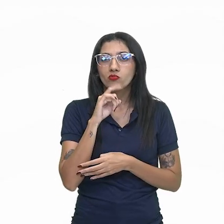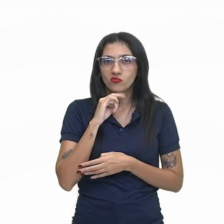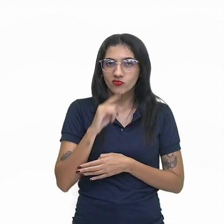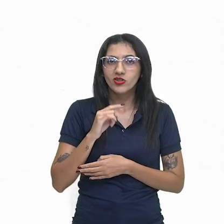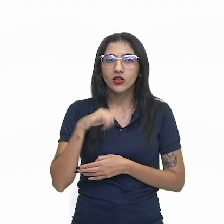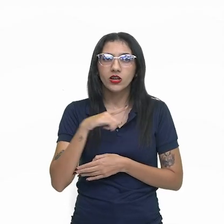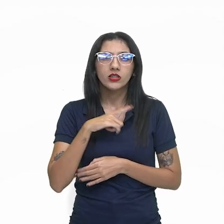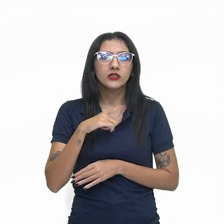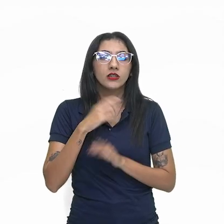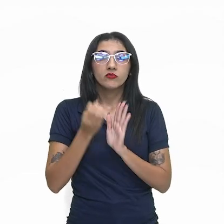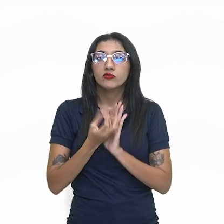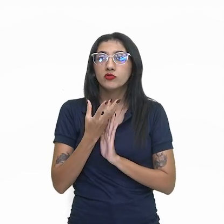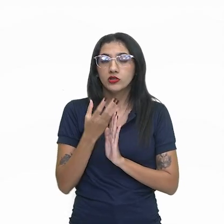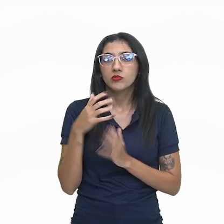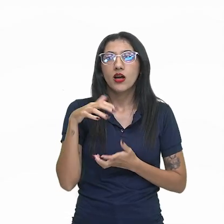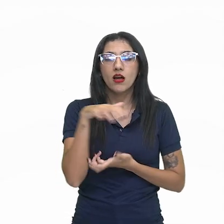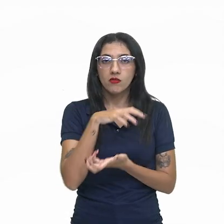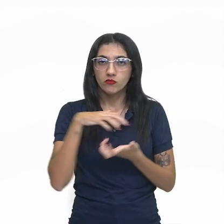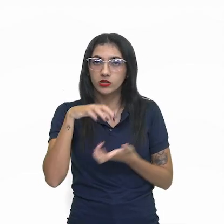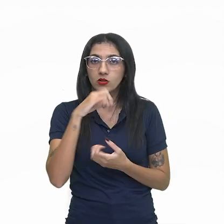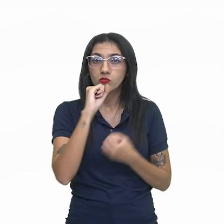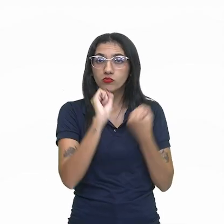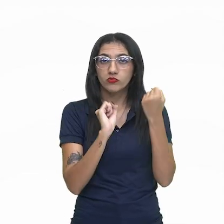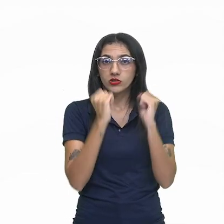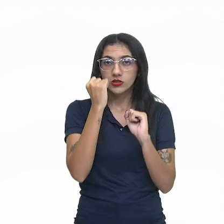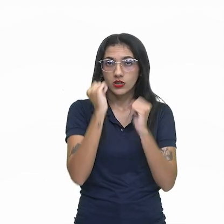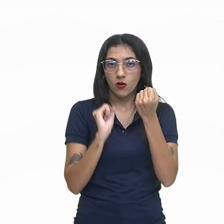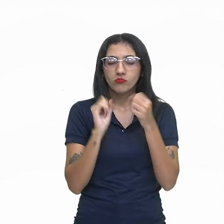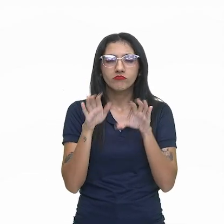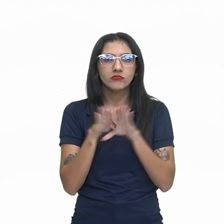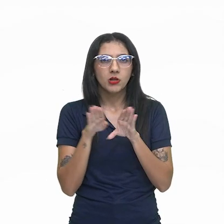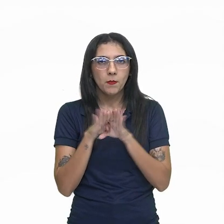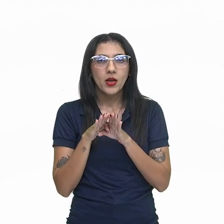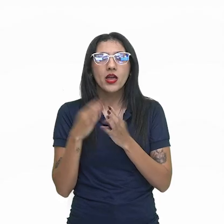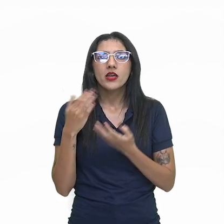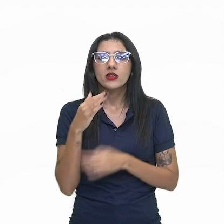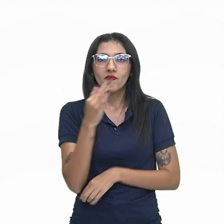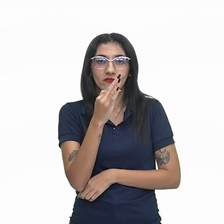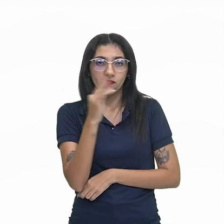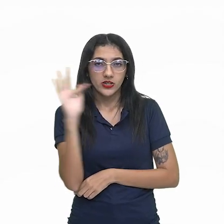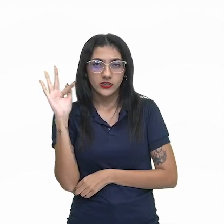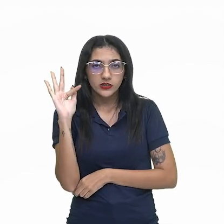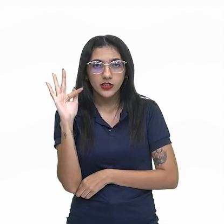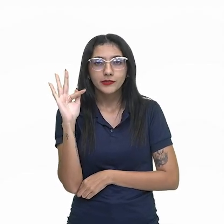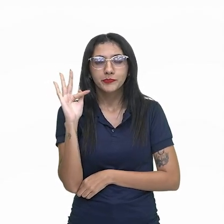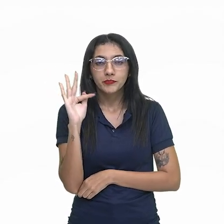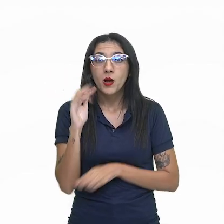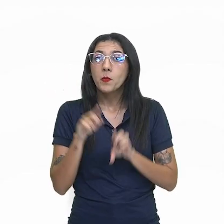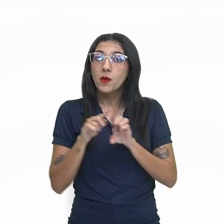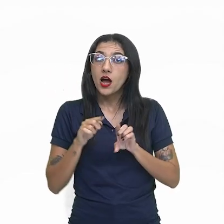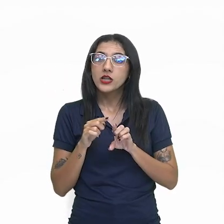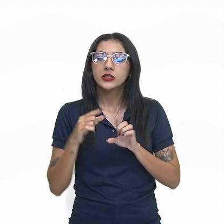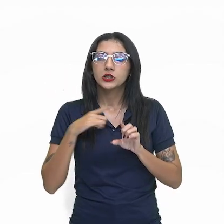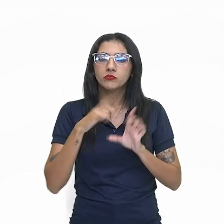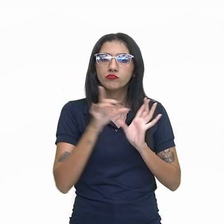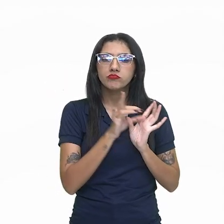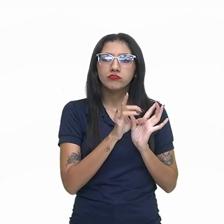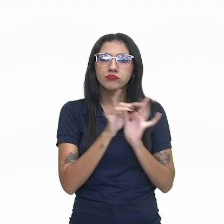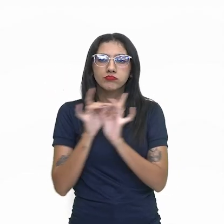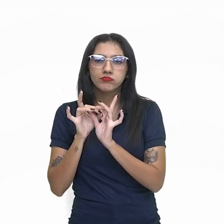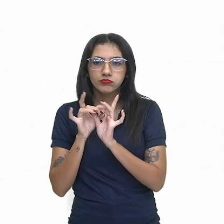surgidas aí na Revolução Industrial e na Revolução Francesa, baseado na